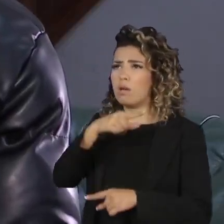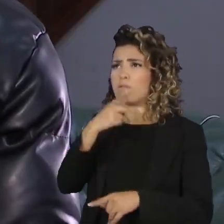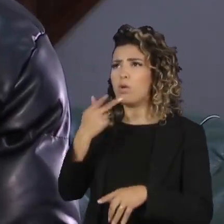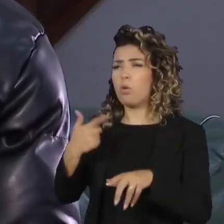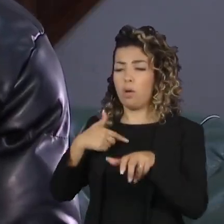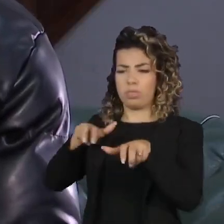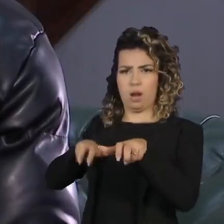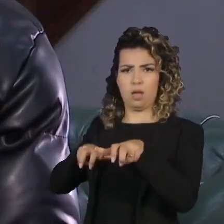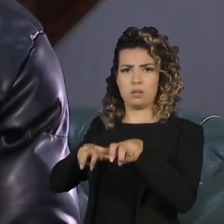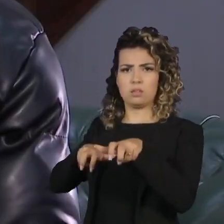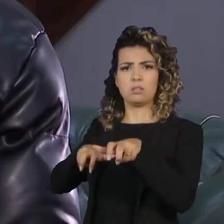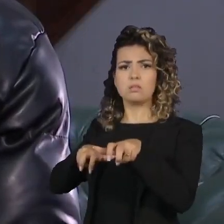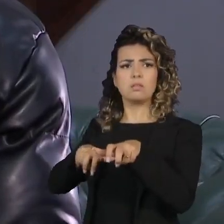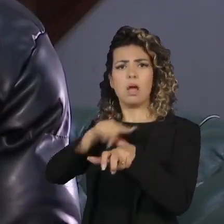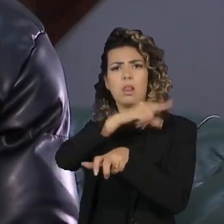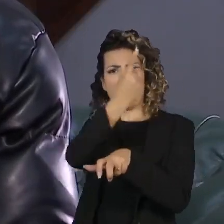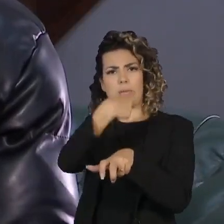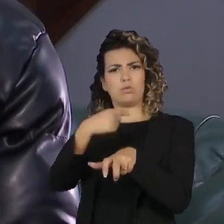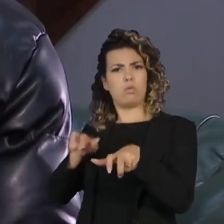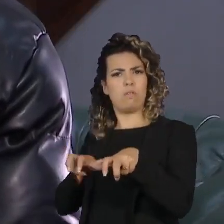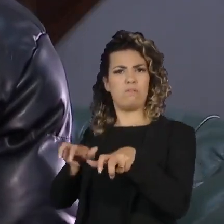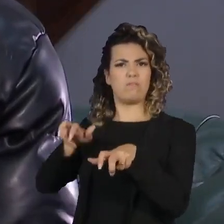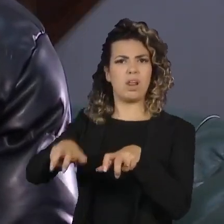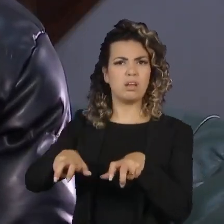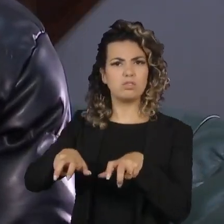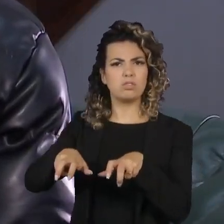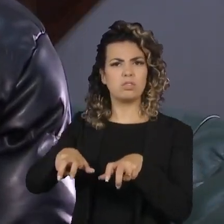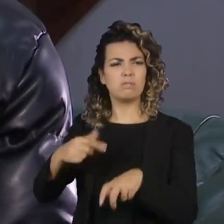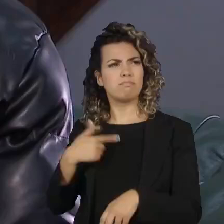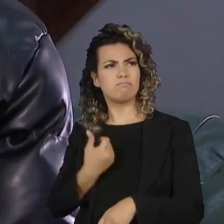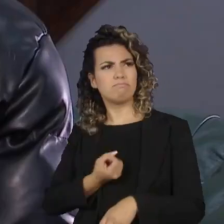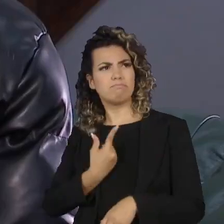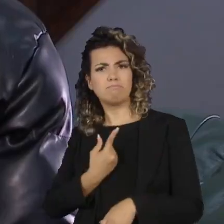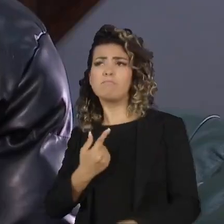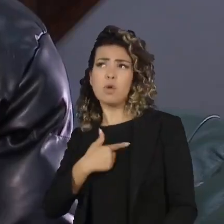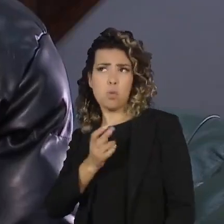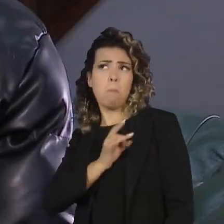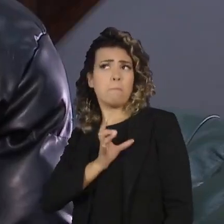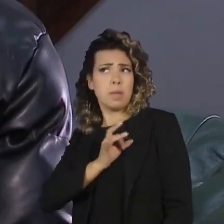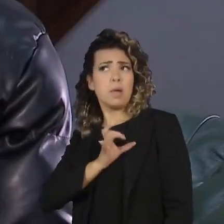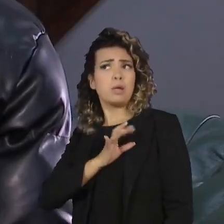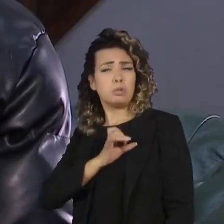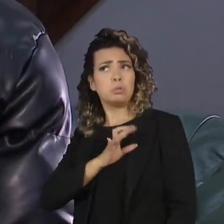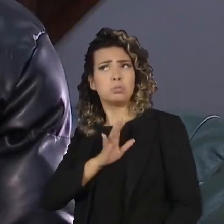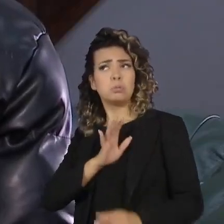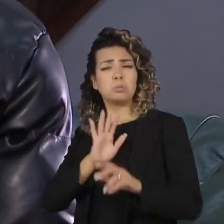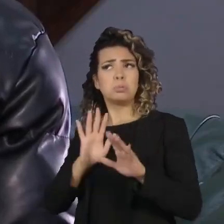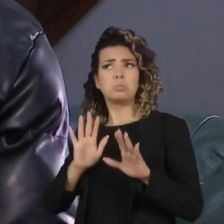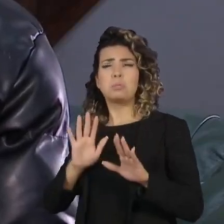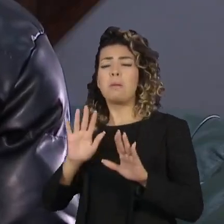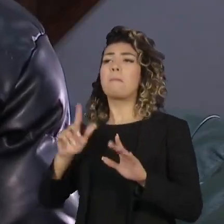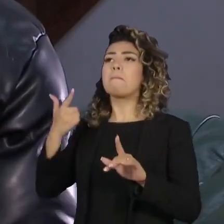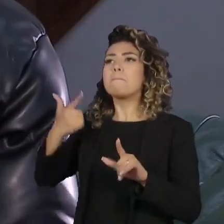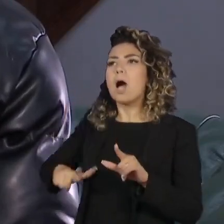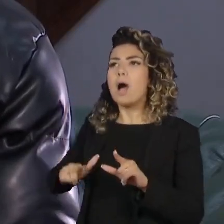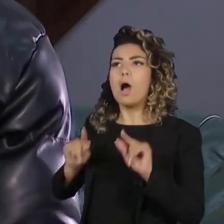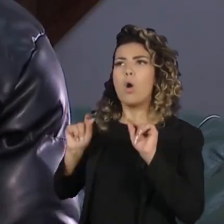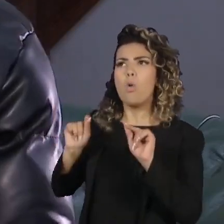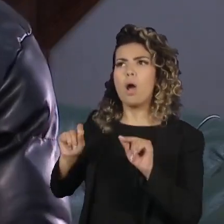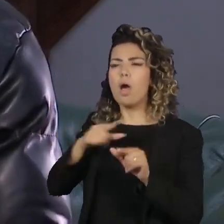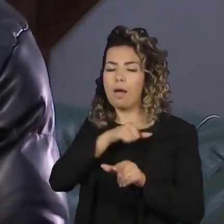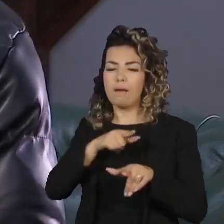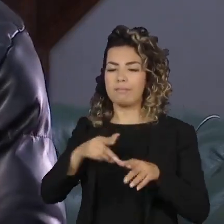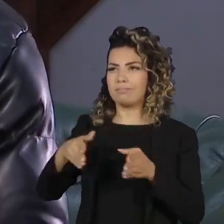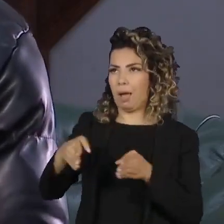frente do carro. Ali eu já estava com um pouco de medo, mas não tão quando eu percebo que ele desvia a